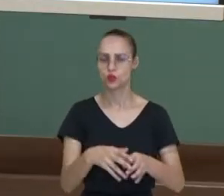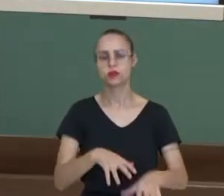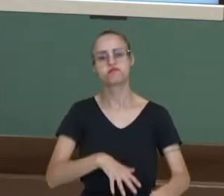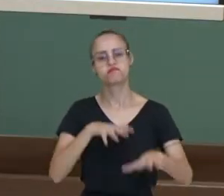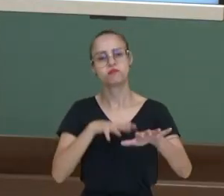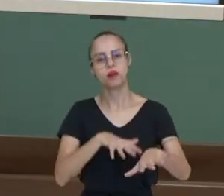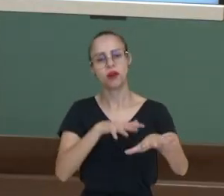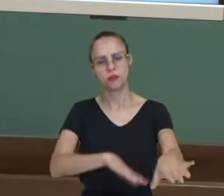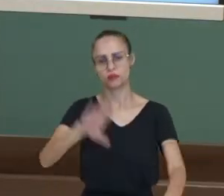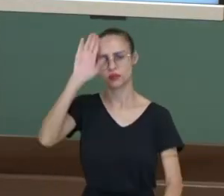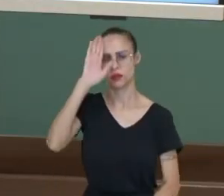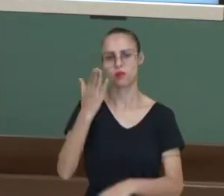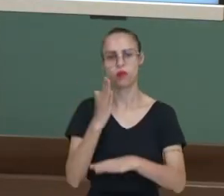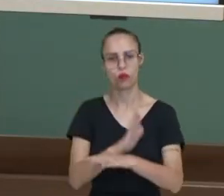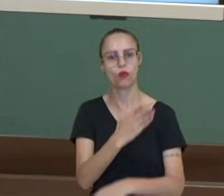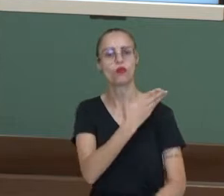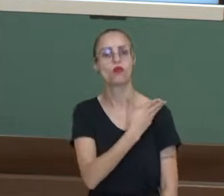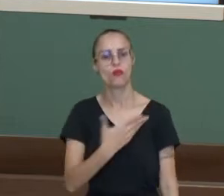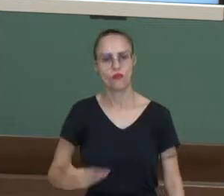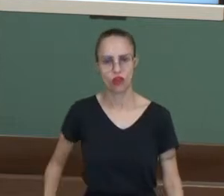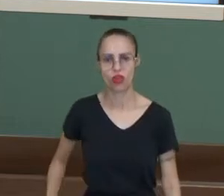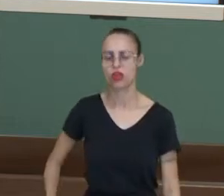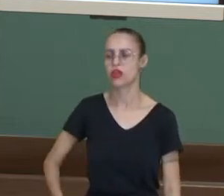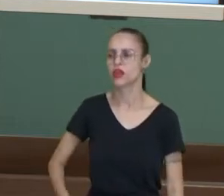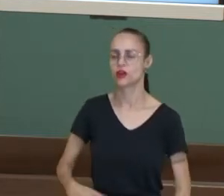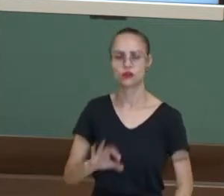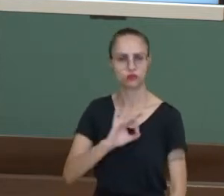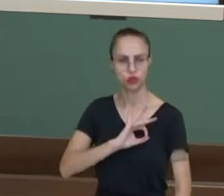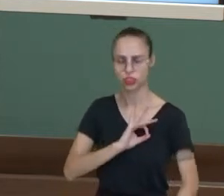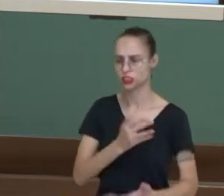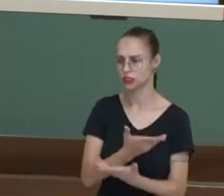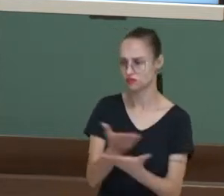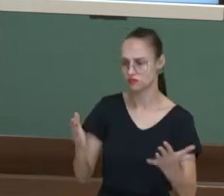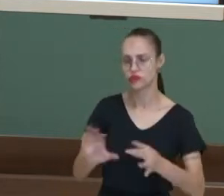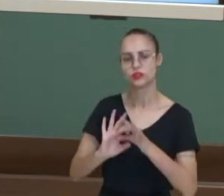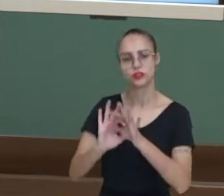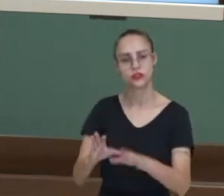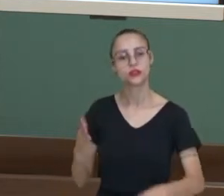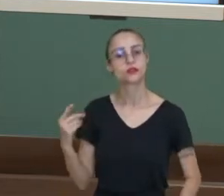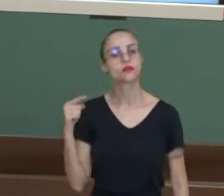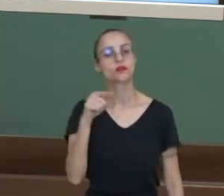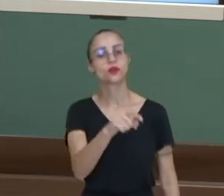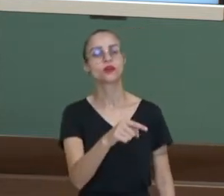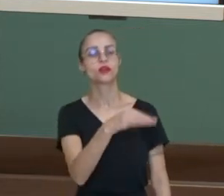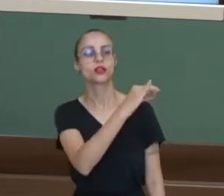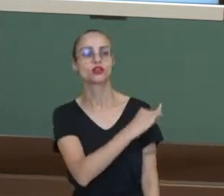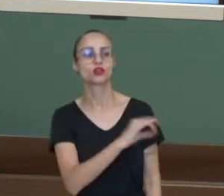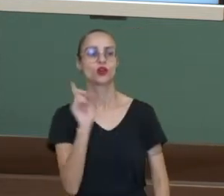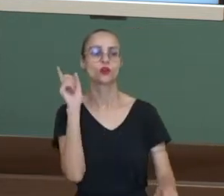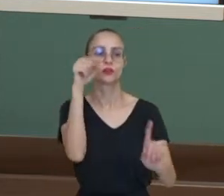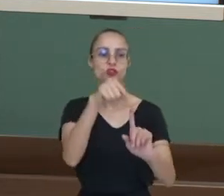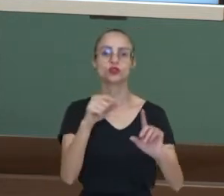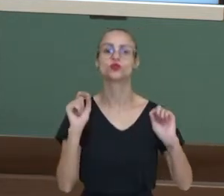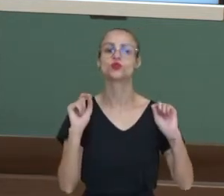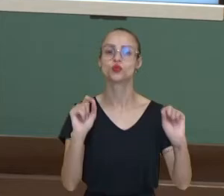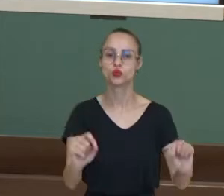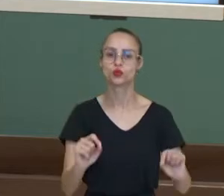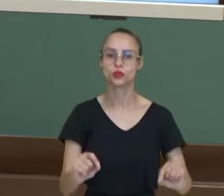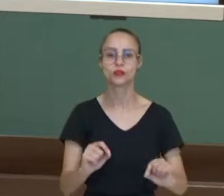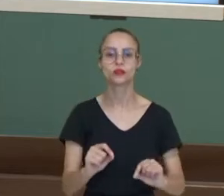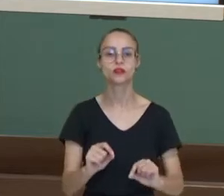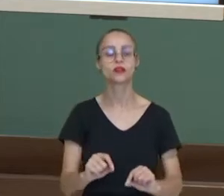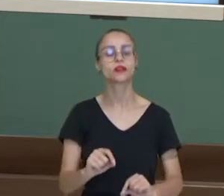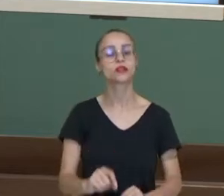de governadores civis, que colocaram polícias militares à disposição, foram até o Rio de Janeiro com um objetivo. Eles queriam